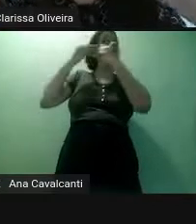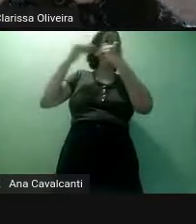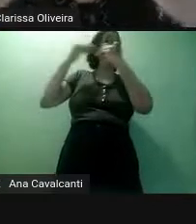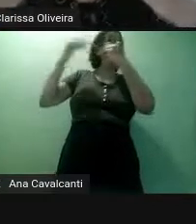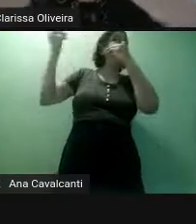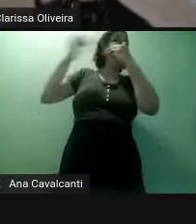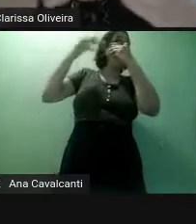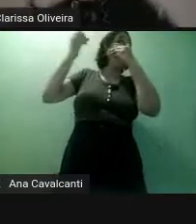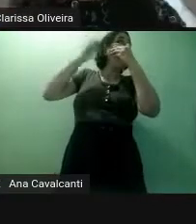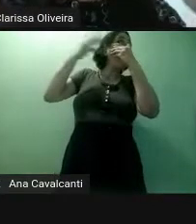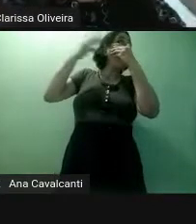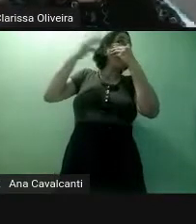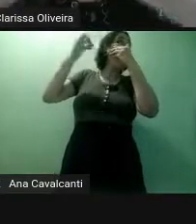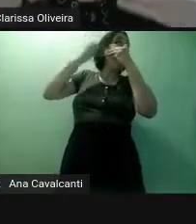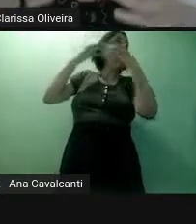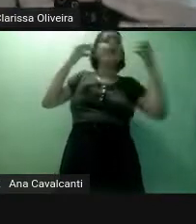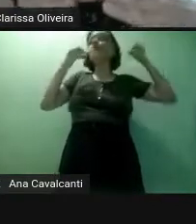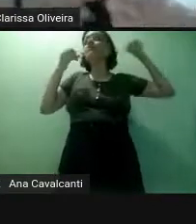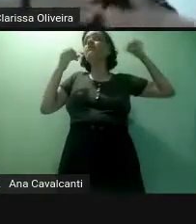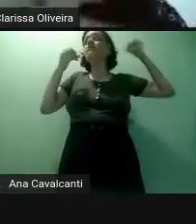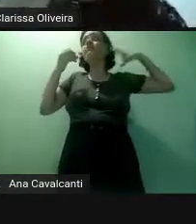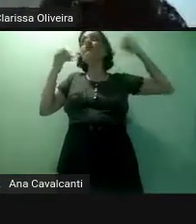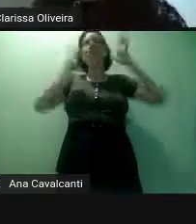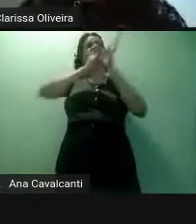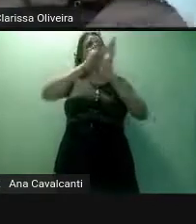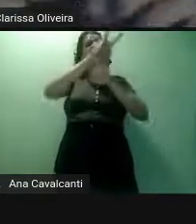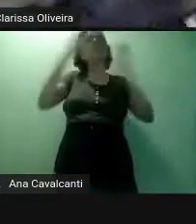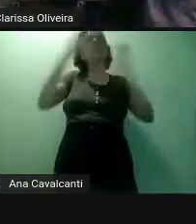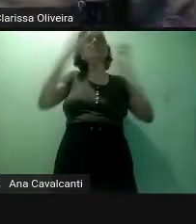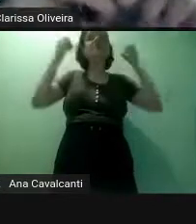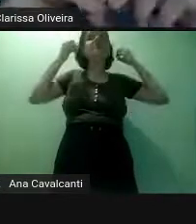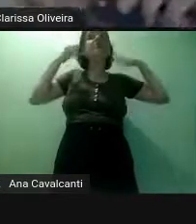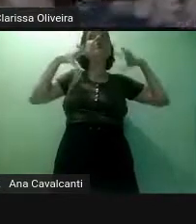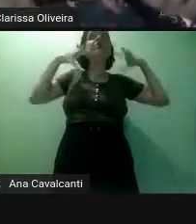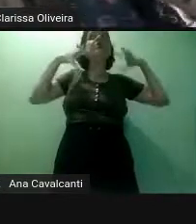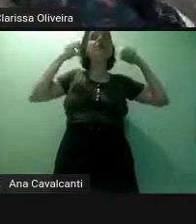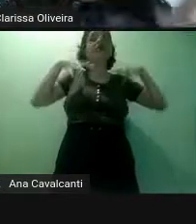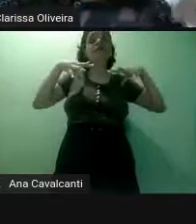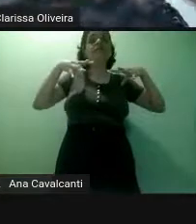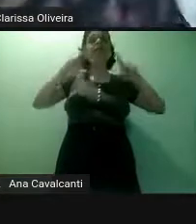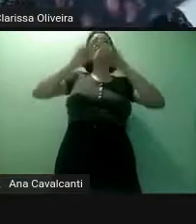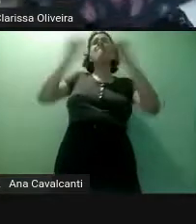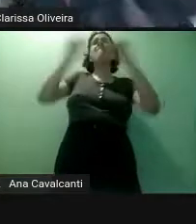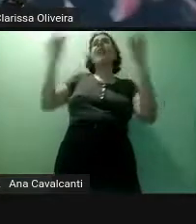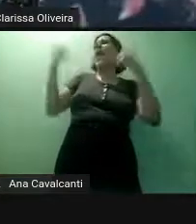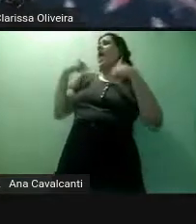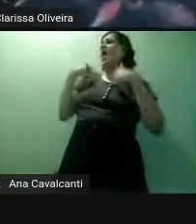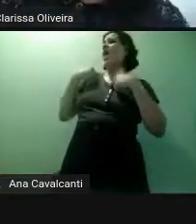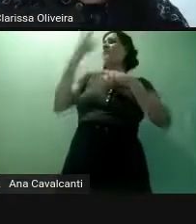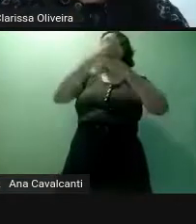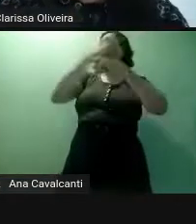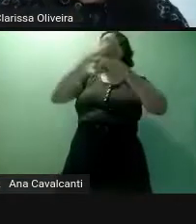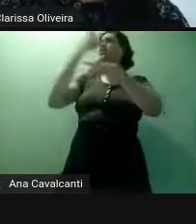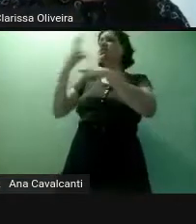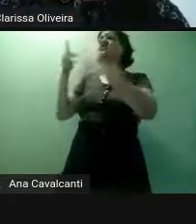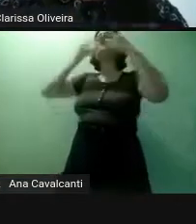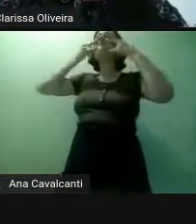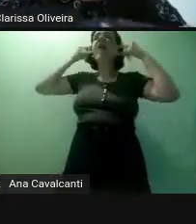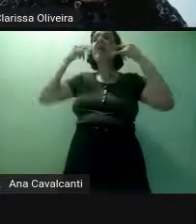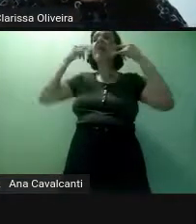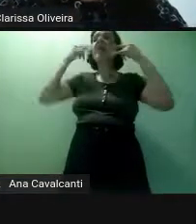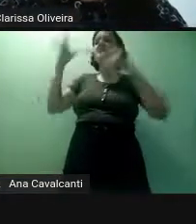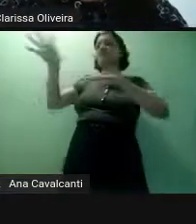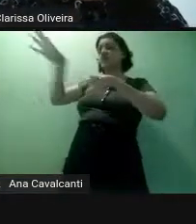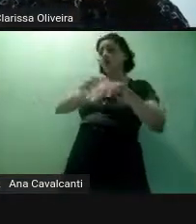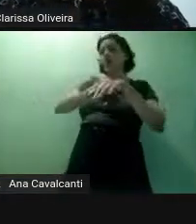pode ir penetrando aquele vírus ali por dentro. Aí você fala, mas eu estava de máscara, Clarissa, me protegi, mesmo assim me contaminei. Foi